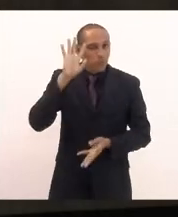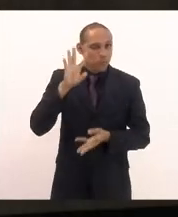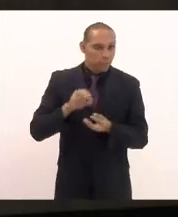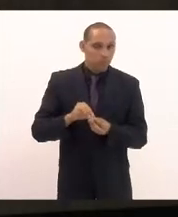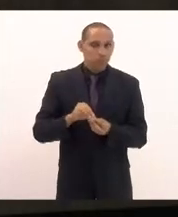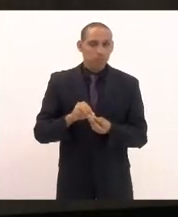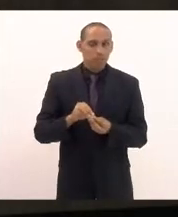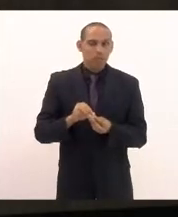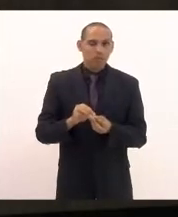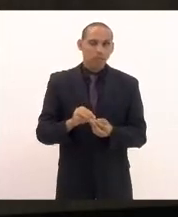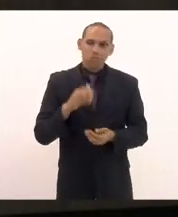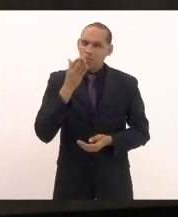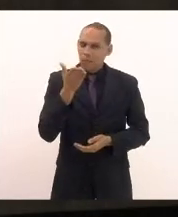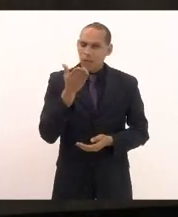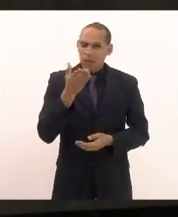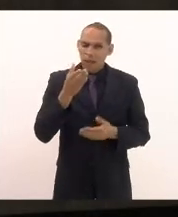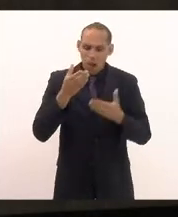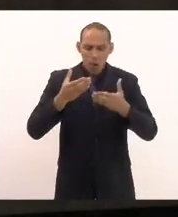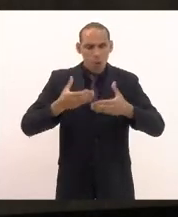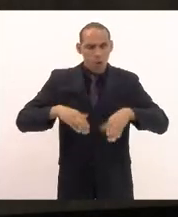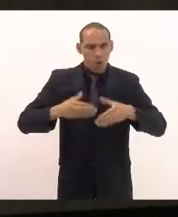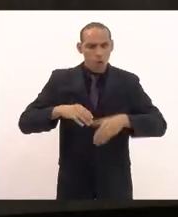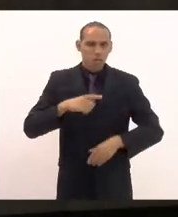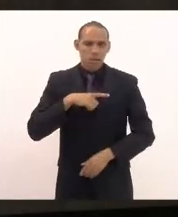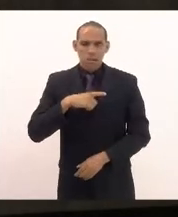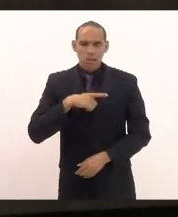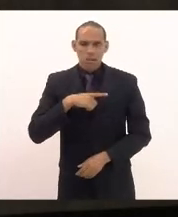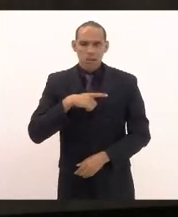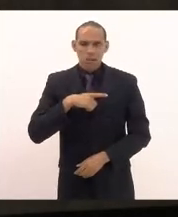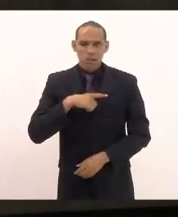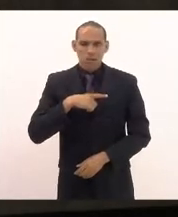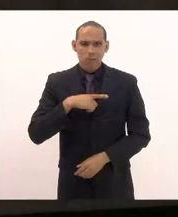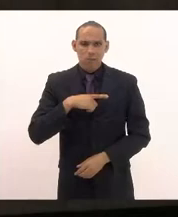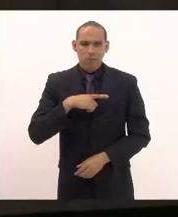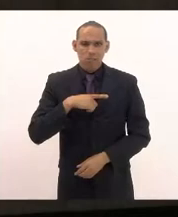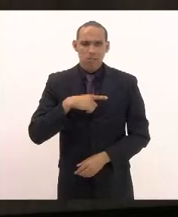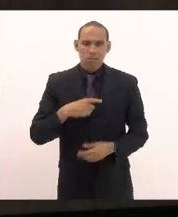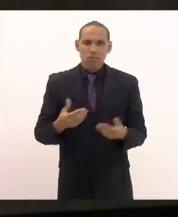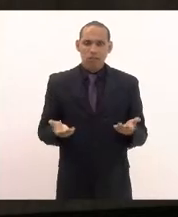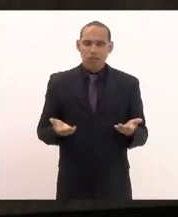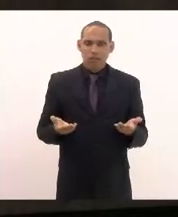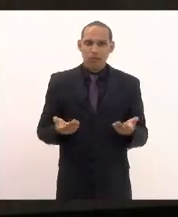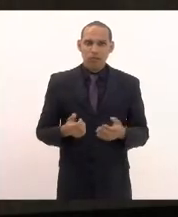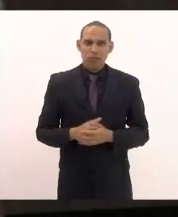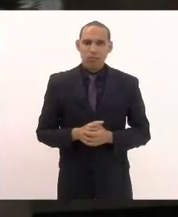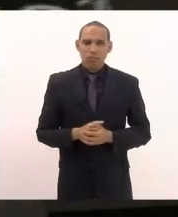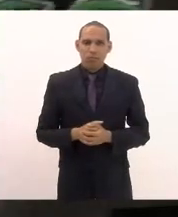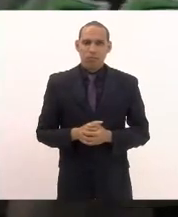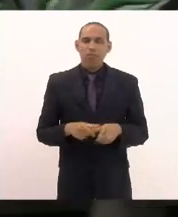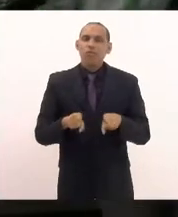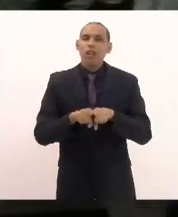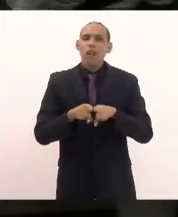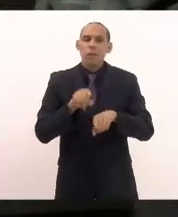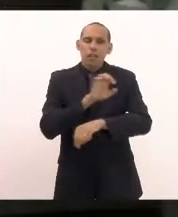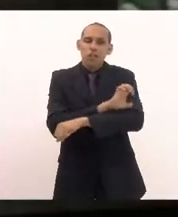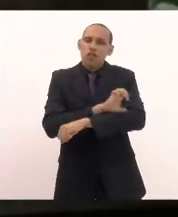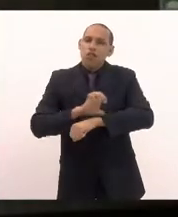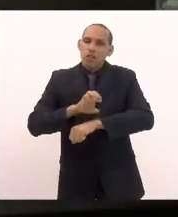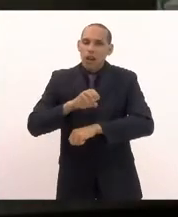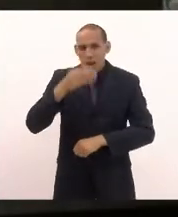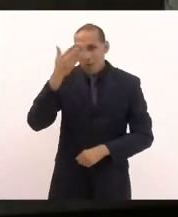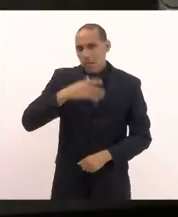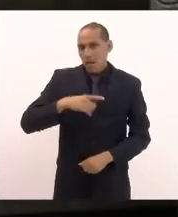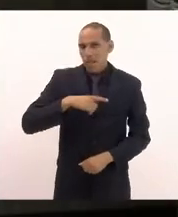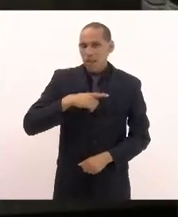que você, sendo concursado, estando em estágio probatório, você